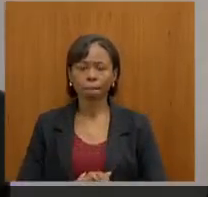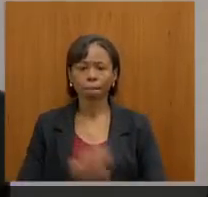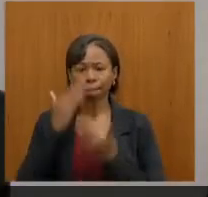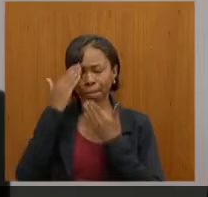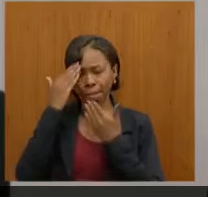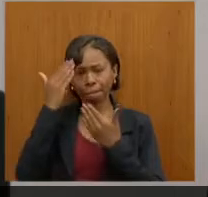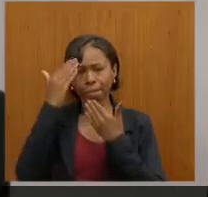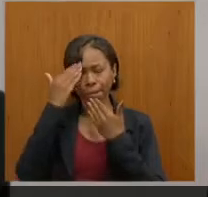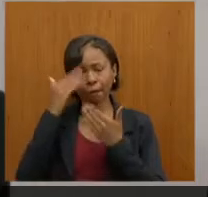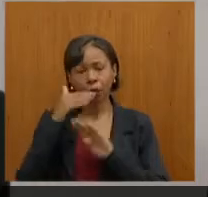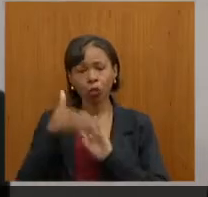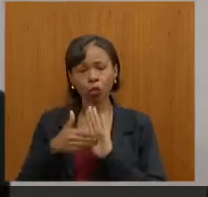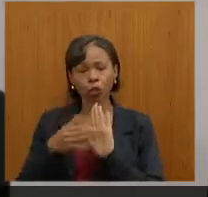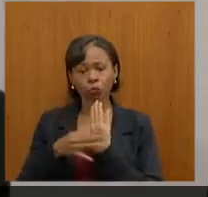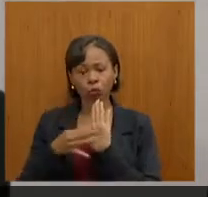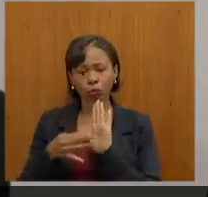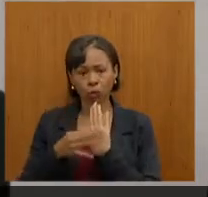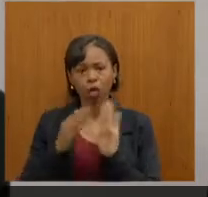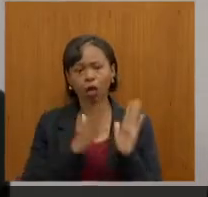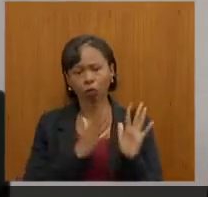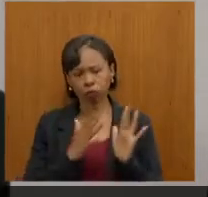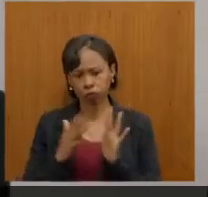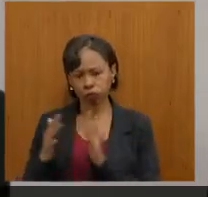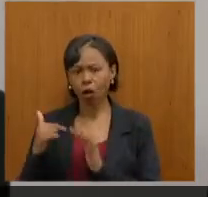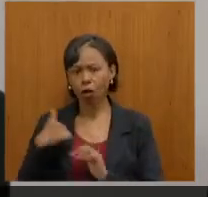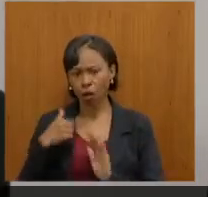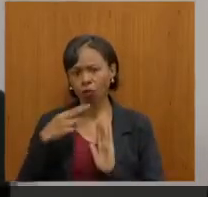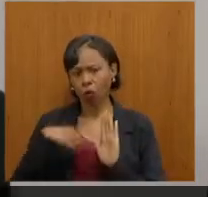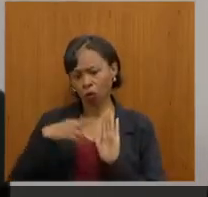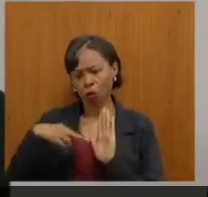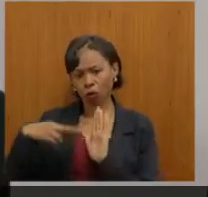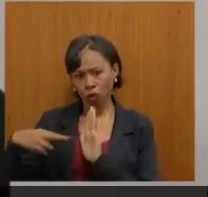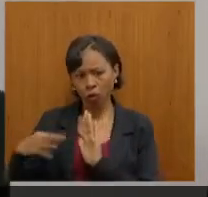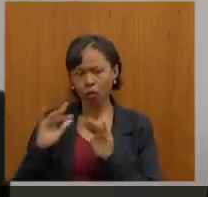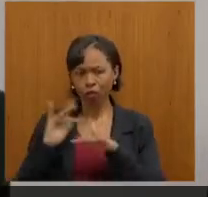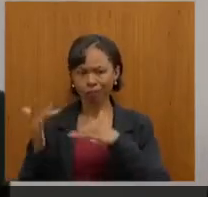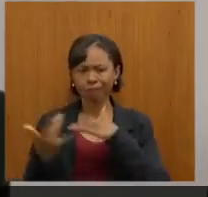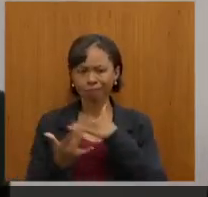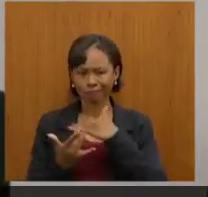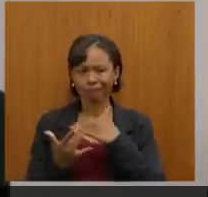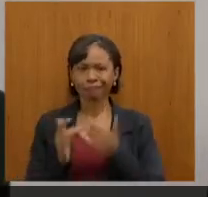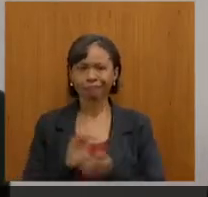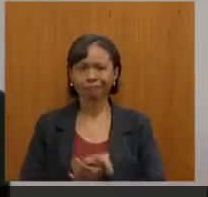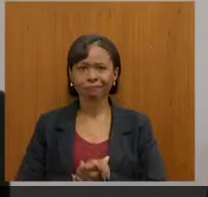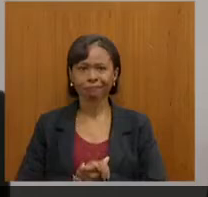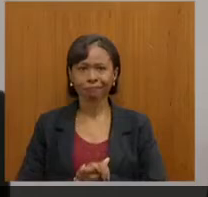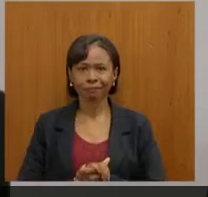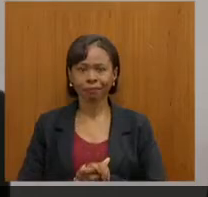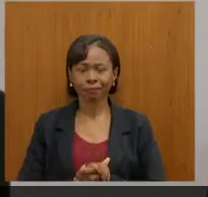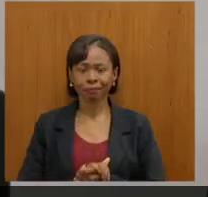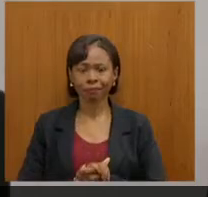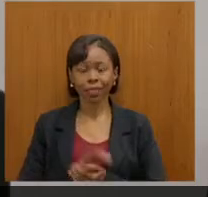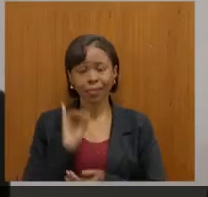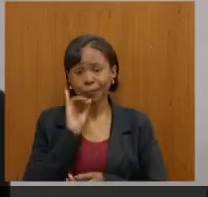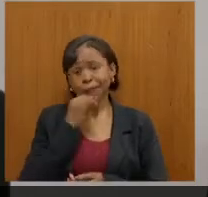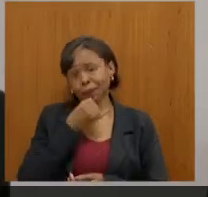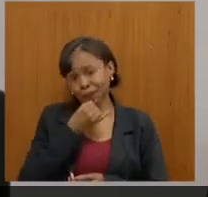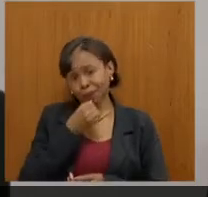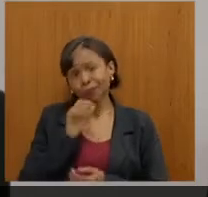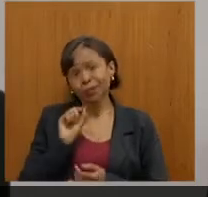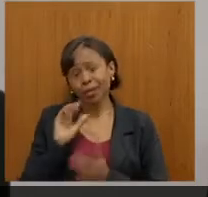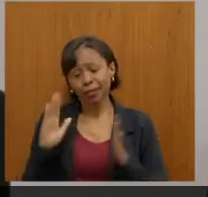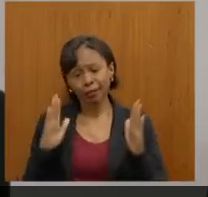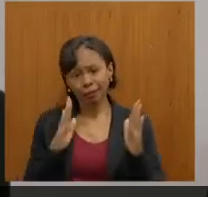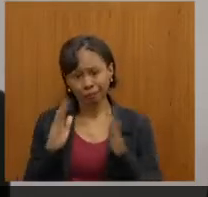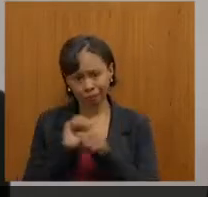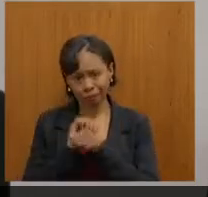eu vou lendo né compartilhando aqui as participações virtuais infelizmente a anemia o nosso